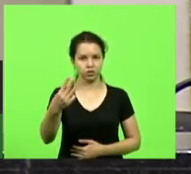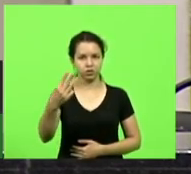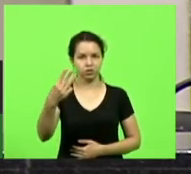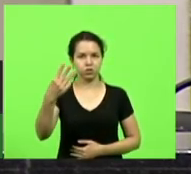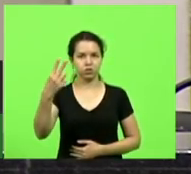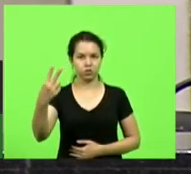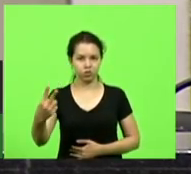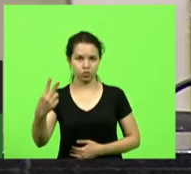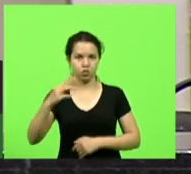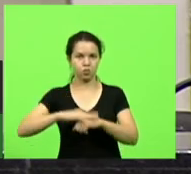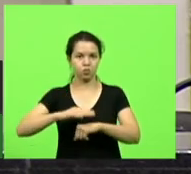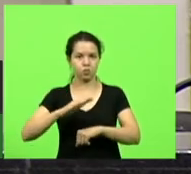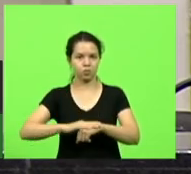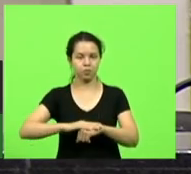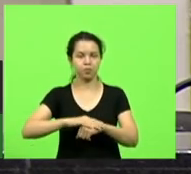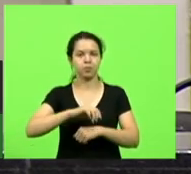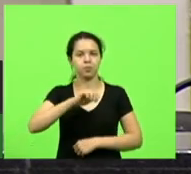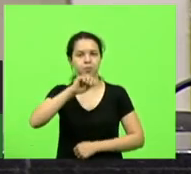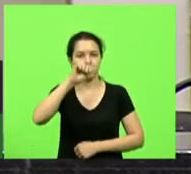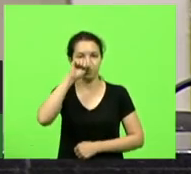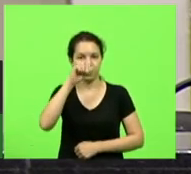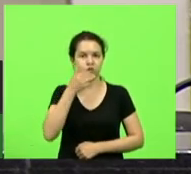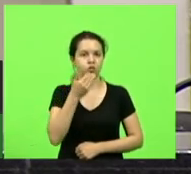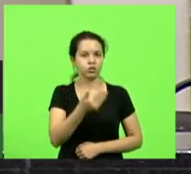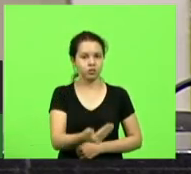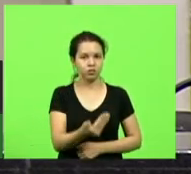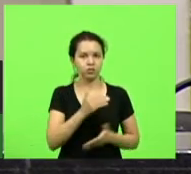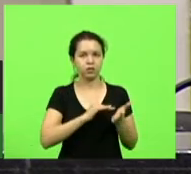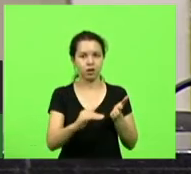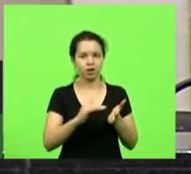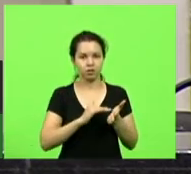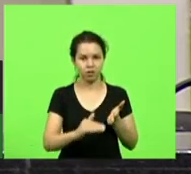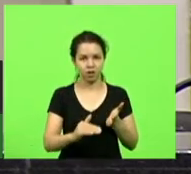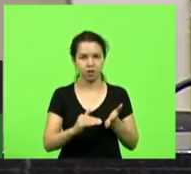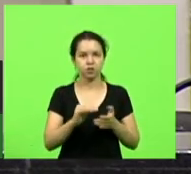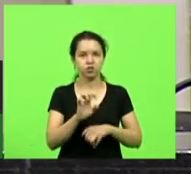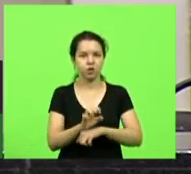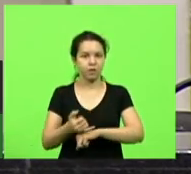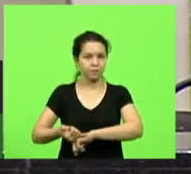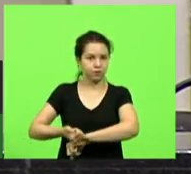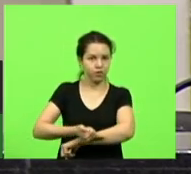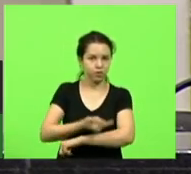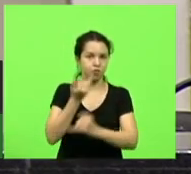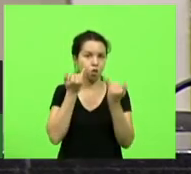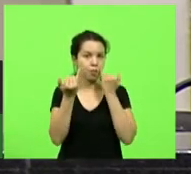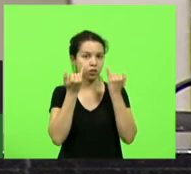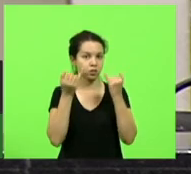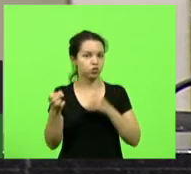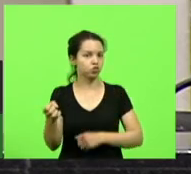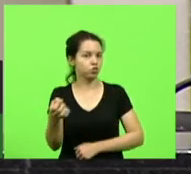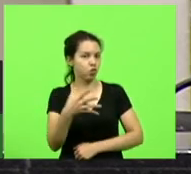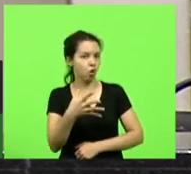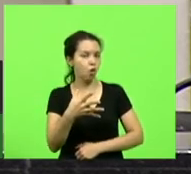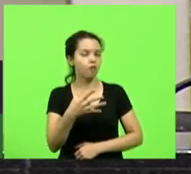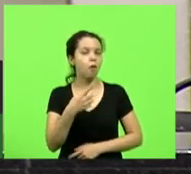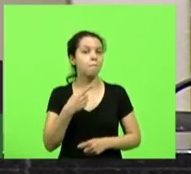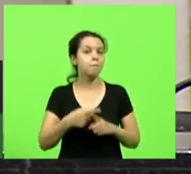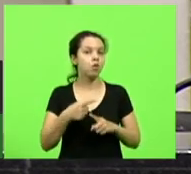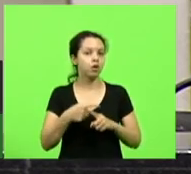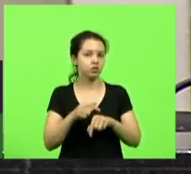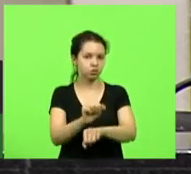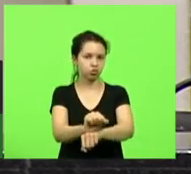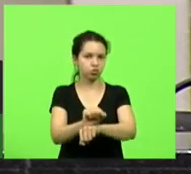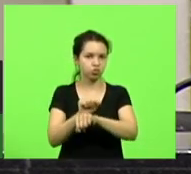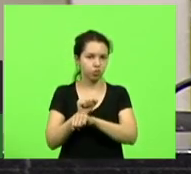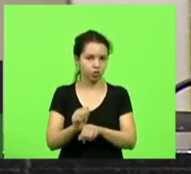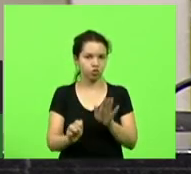432, autor deputado João Amin, solicitando ao secretário de Estado da Infraestrutura informações atualizadas acerca dos motivos que levaram à suspensão do edital de